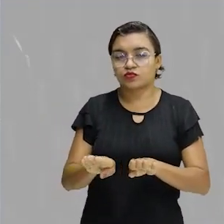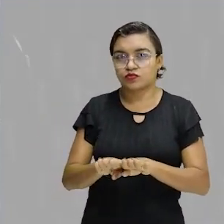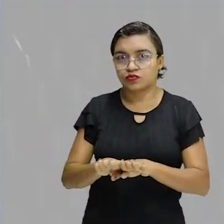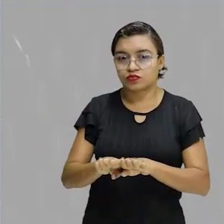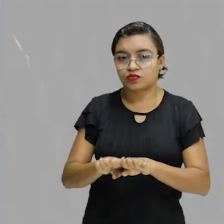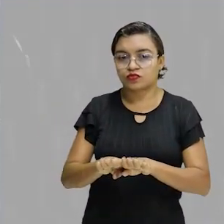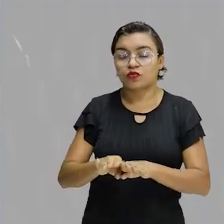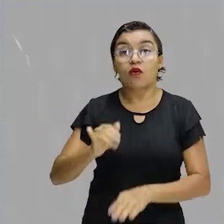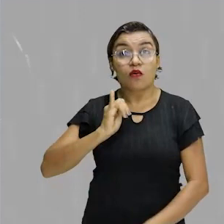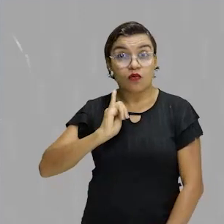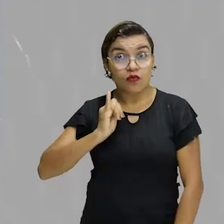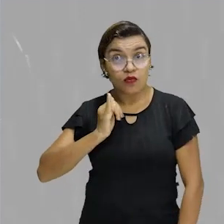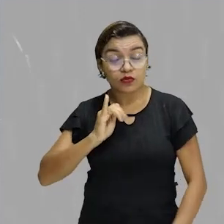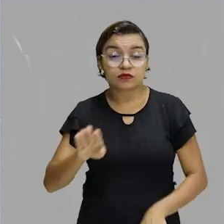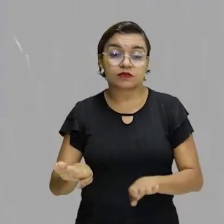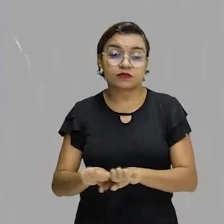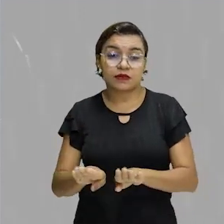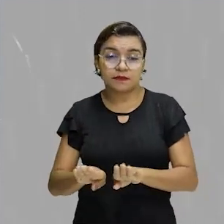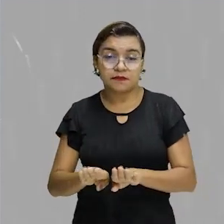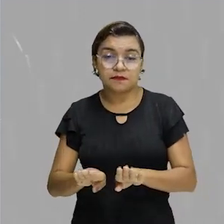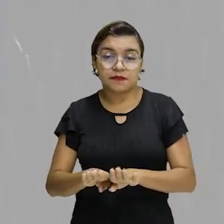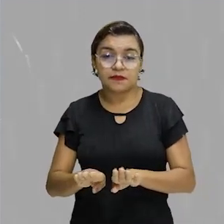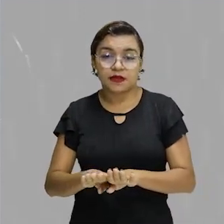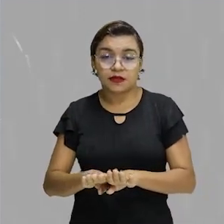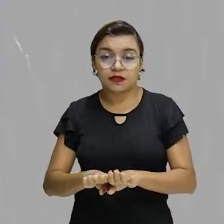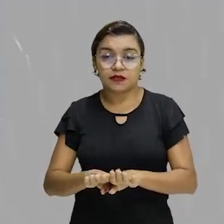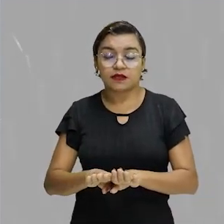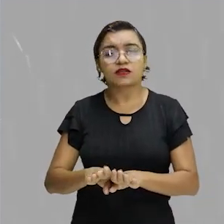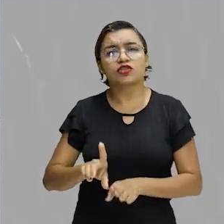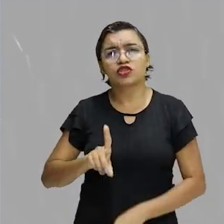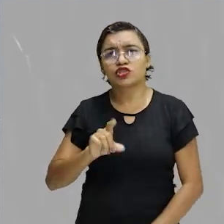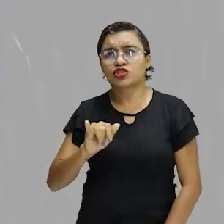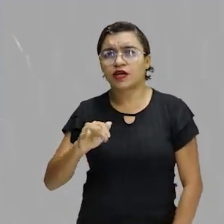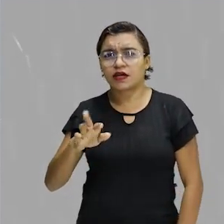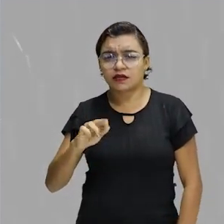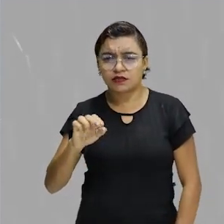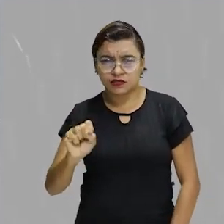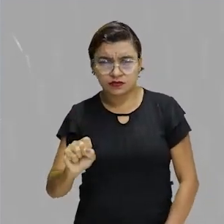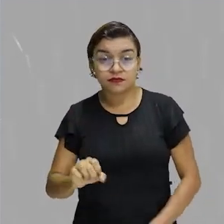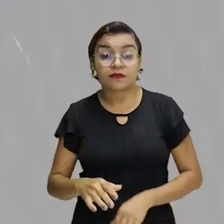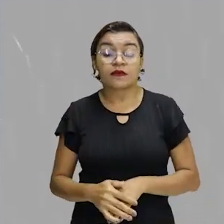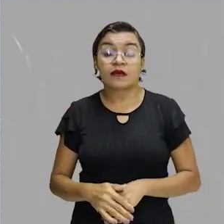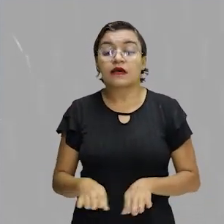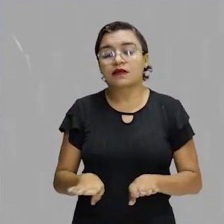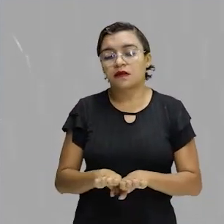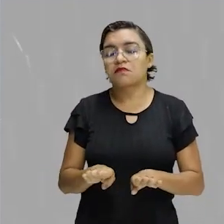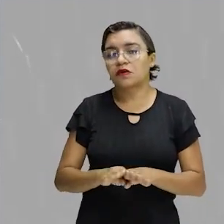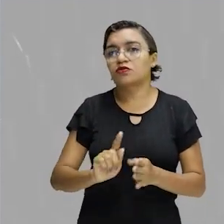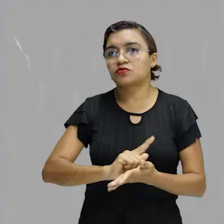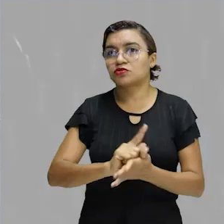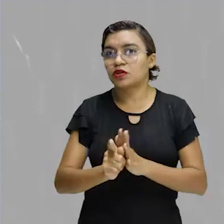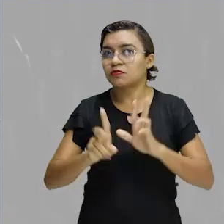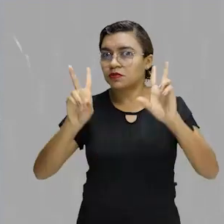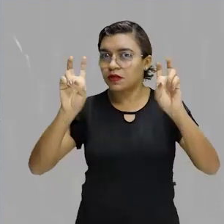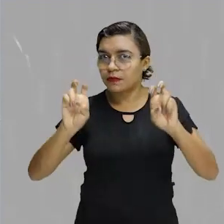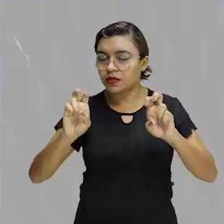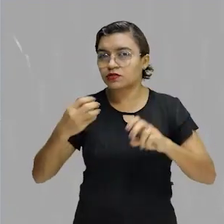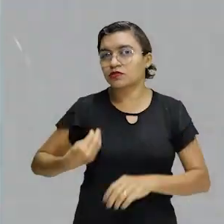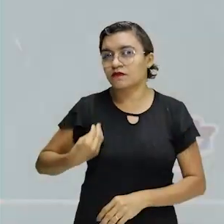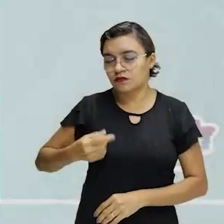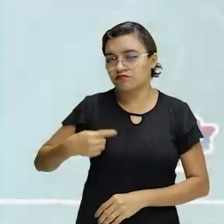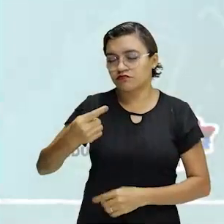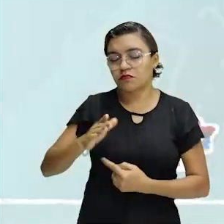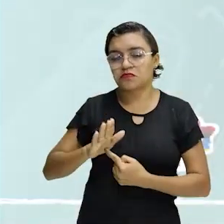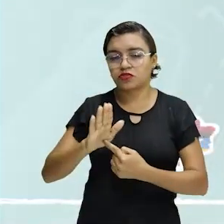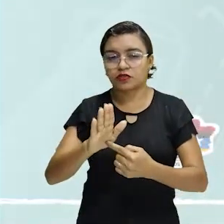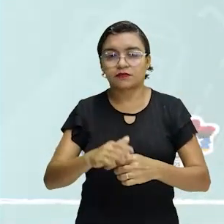por fim, eu mostro para vocês alguns exercícios que demonstram esses gêneros e essa temática de rotina. Bom, então vamos